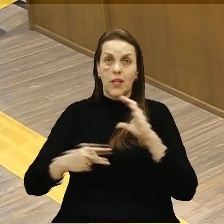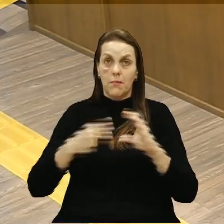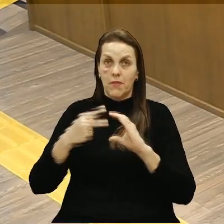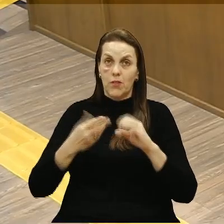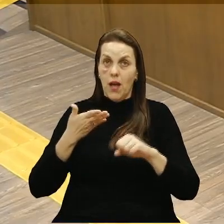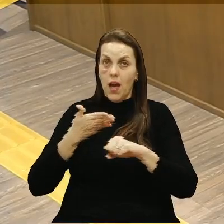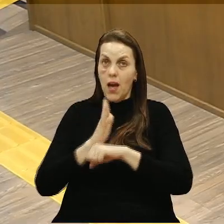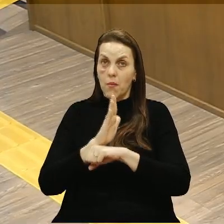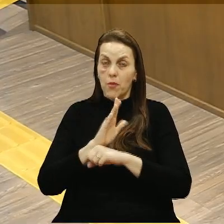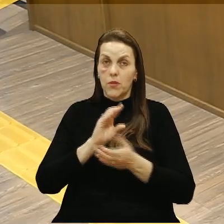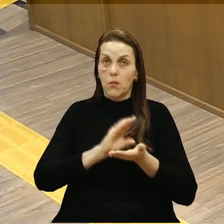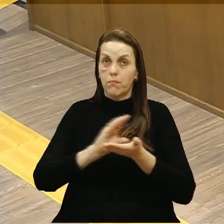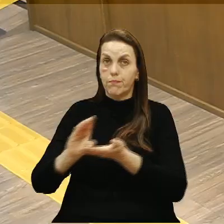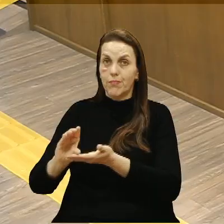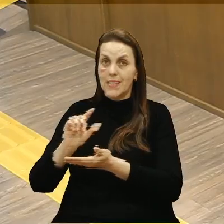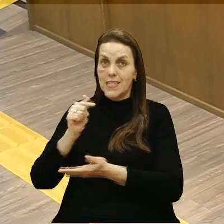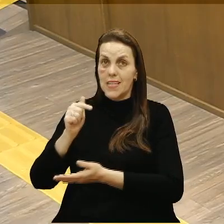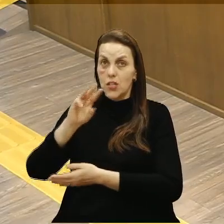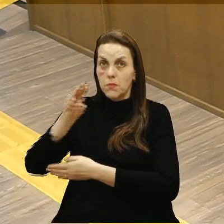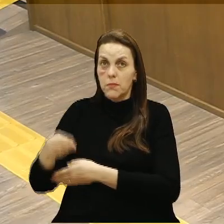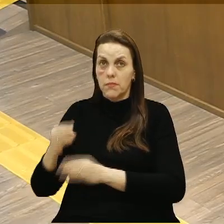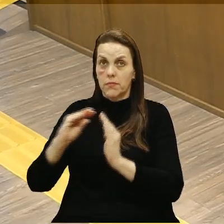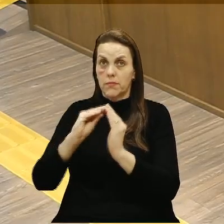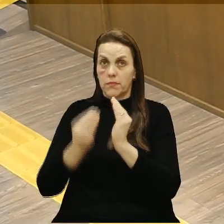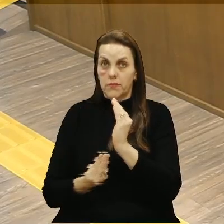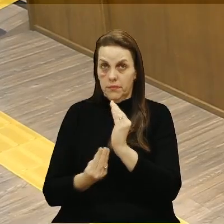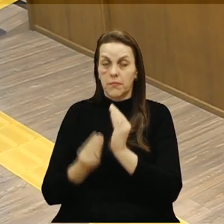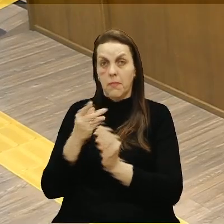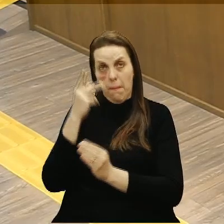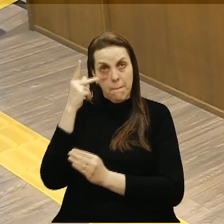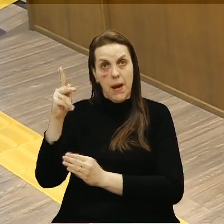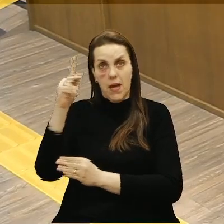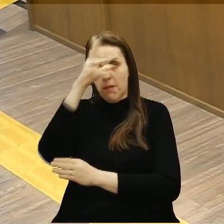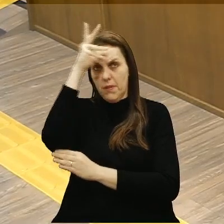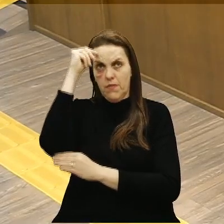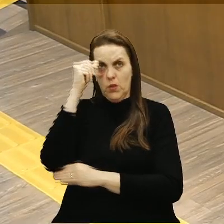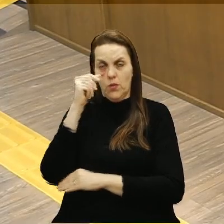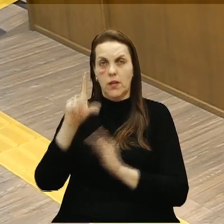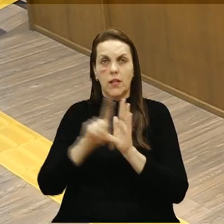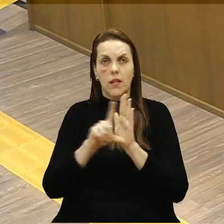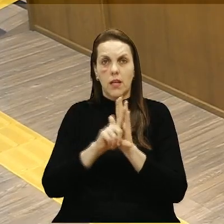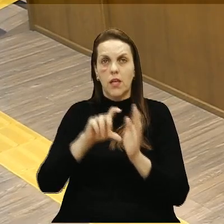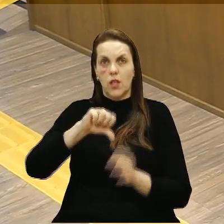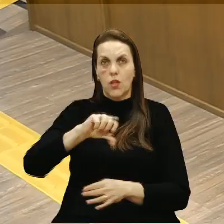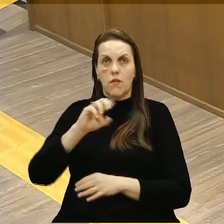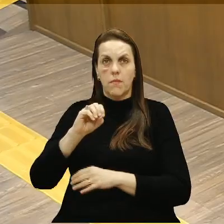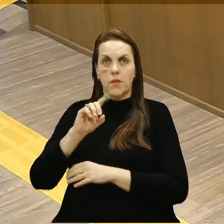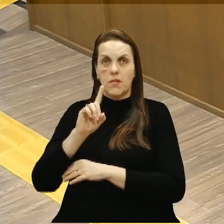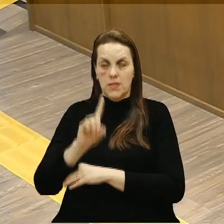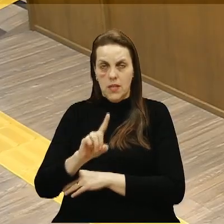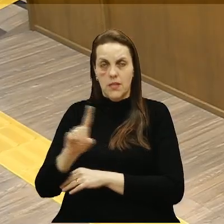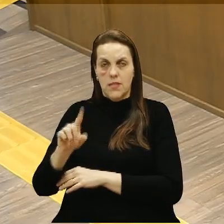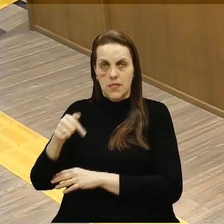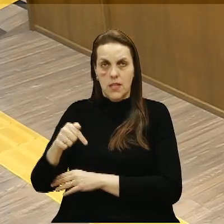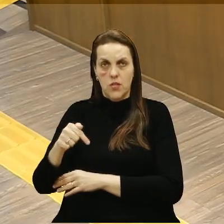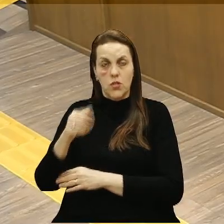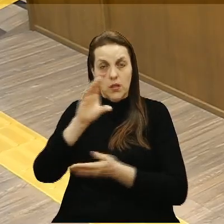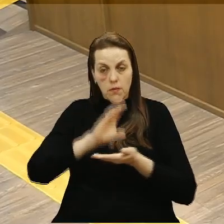aprovou o repasse de 7 milhões do SAMAI para a Prefeitura, pela Lei 9.117. Esse repasse